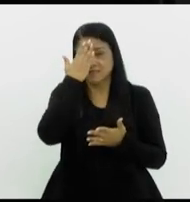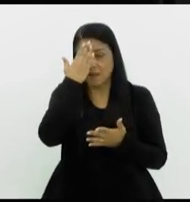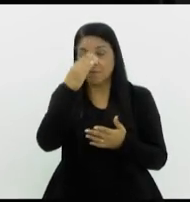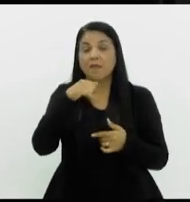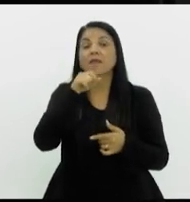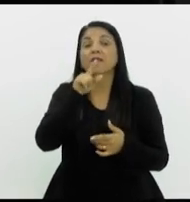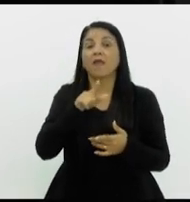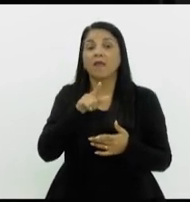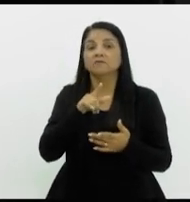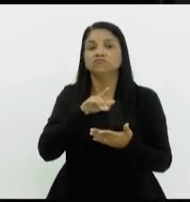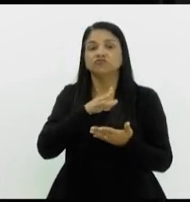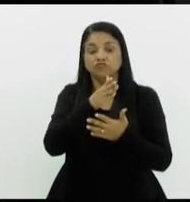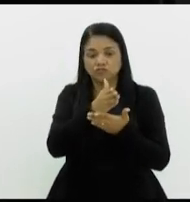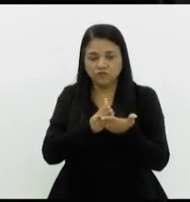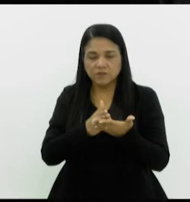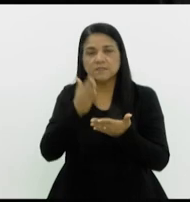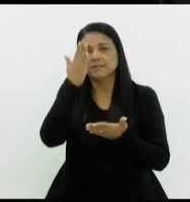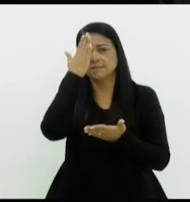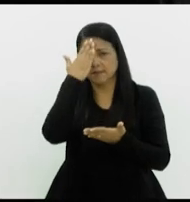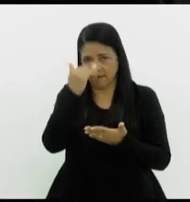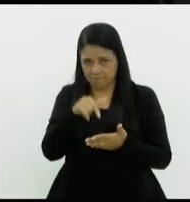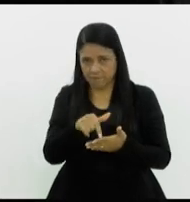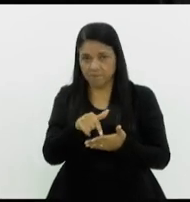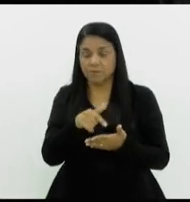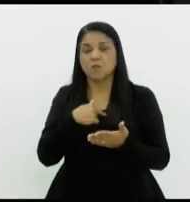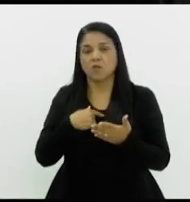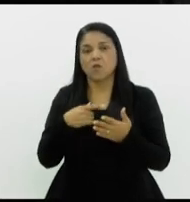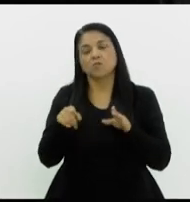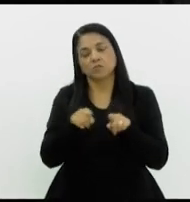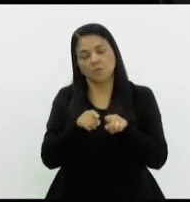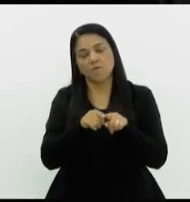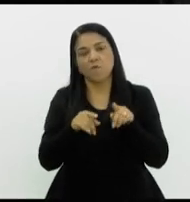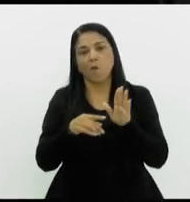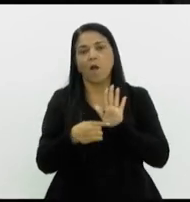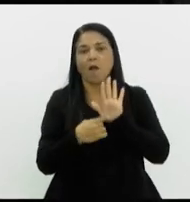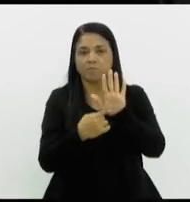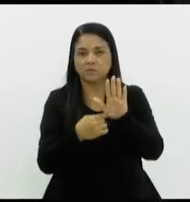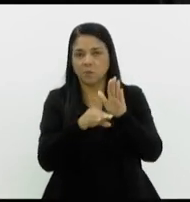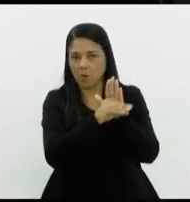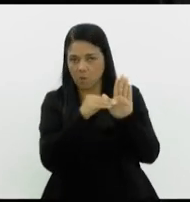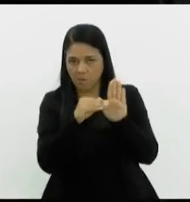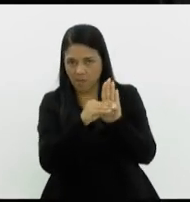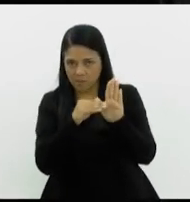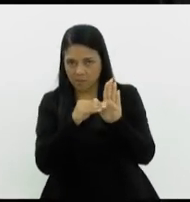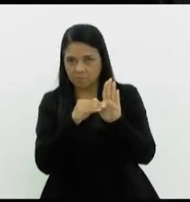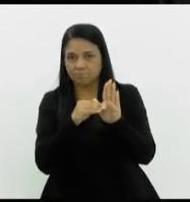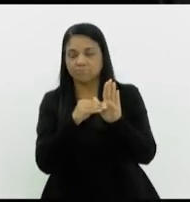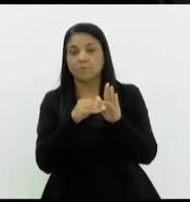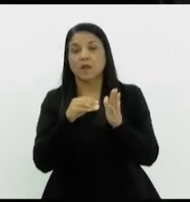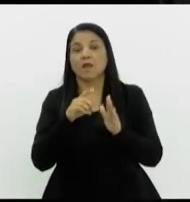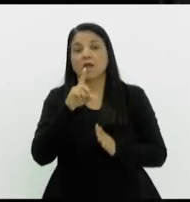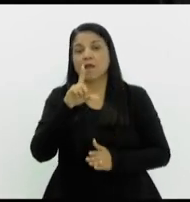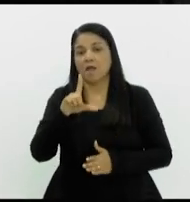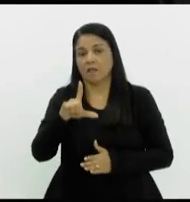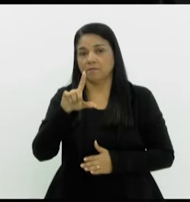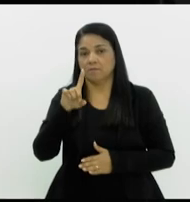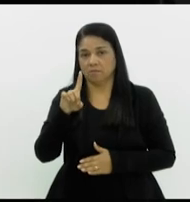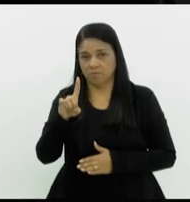eu vou também, deputado Carlos Mink, apresentar uma emenda para que a LDO